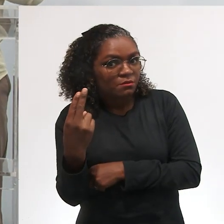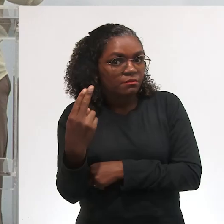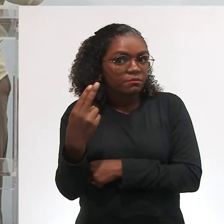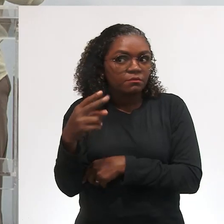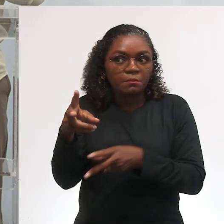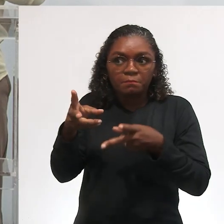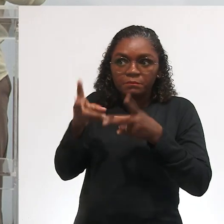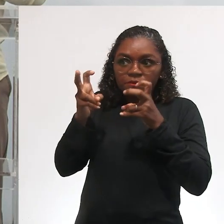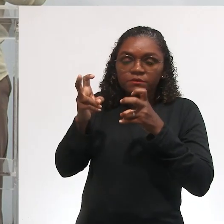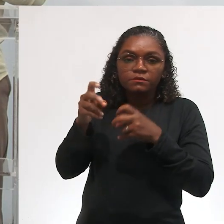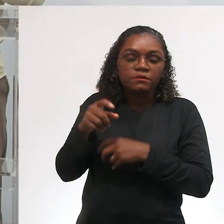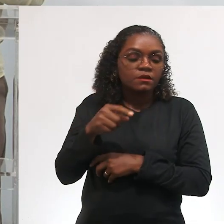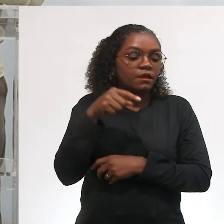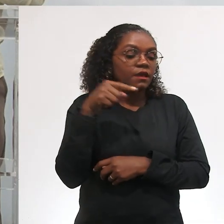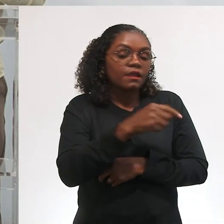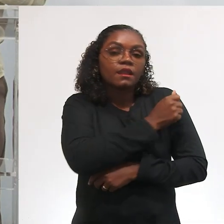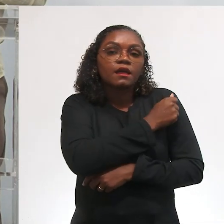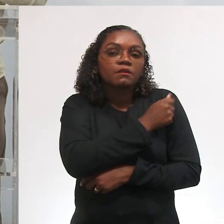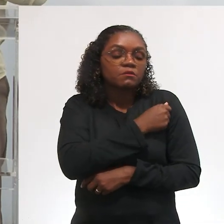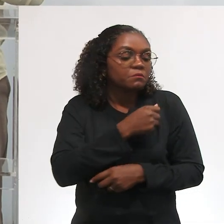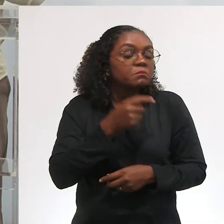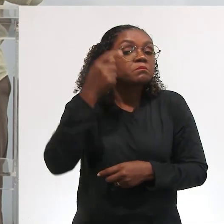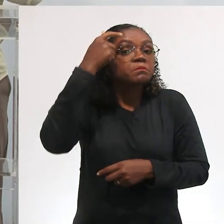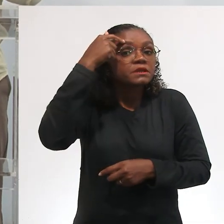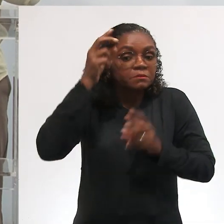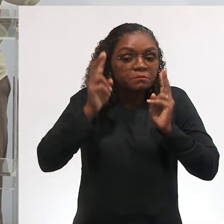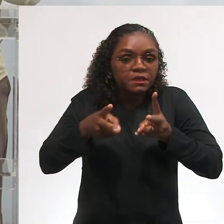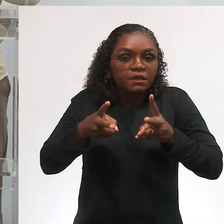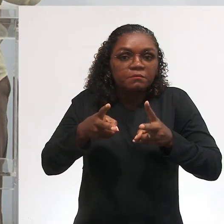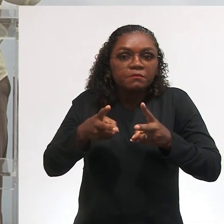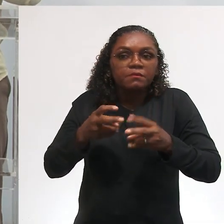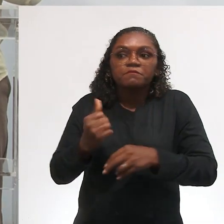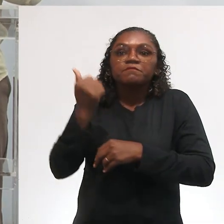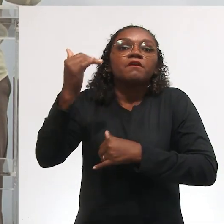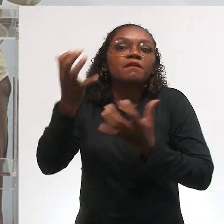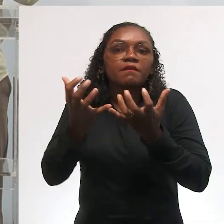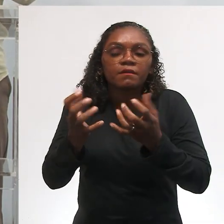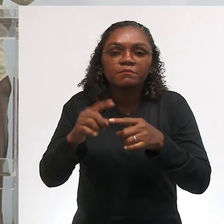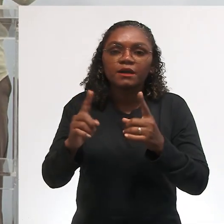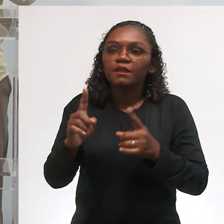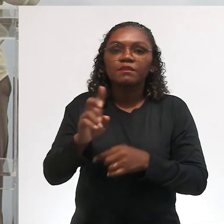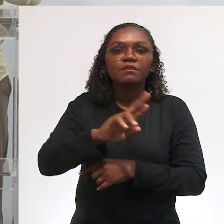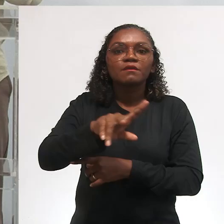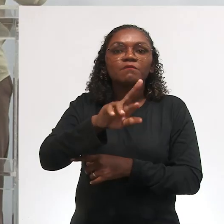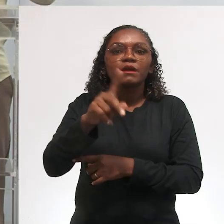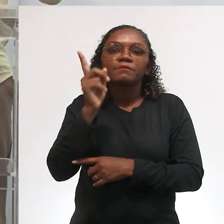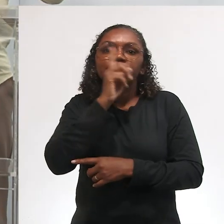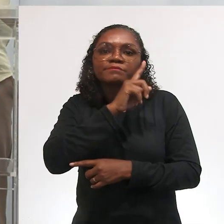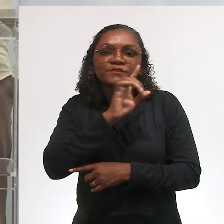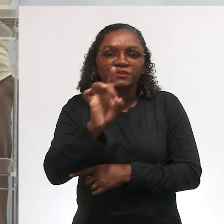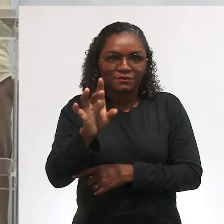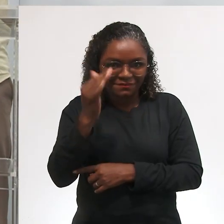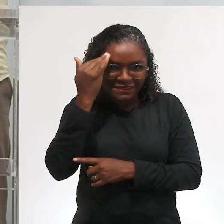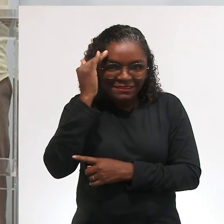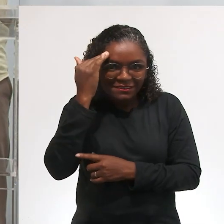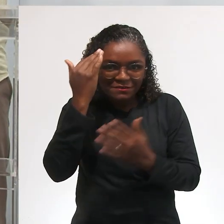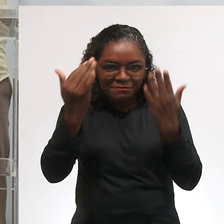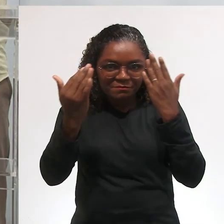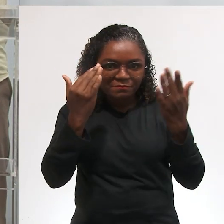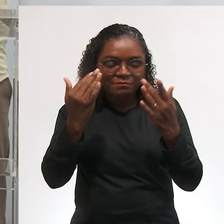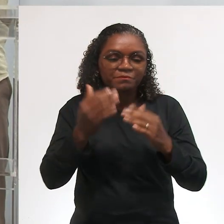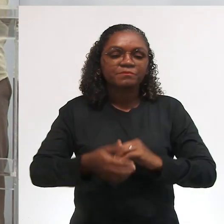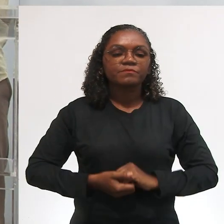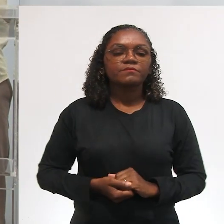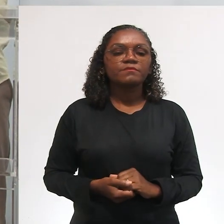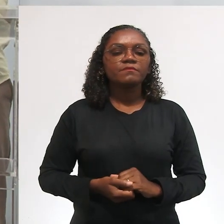está associado àquele símbolo a ele. Uma outra questão é ansiedade no momento de prova. Se o aluno, toda vez que ele